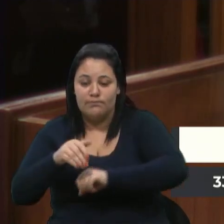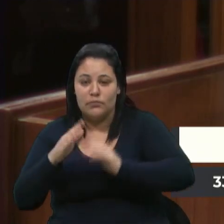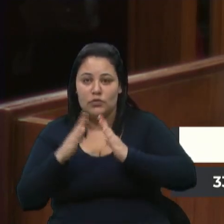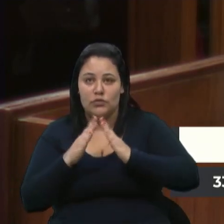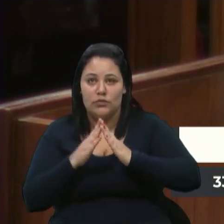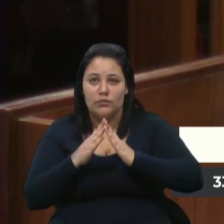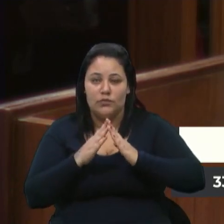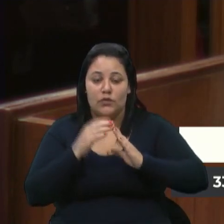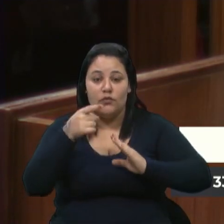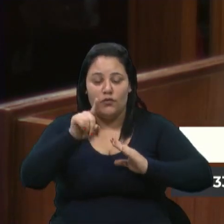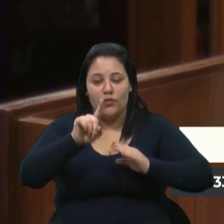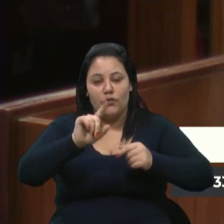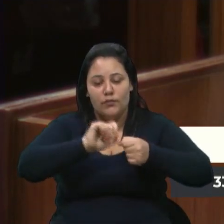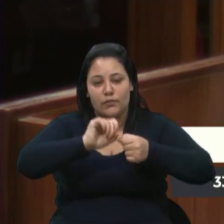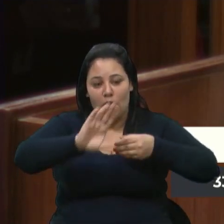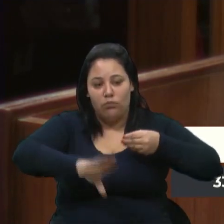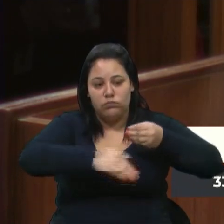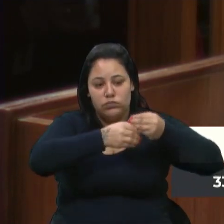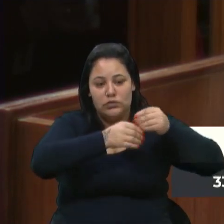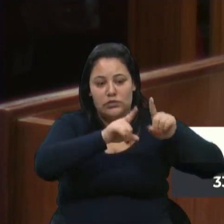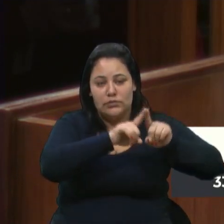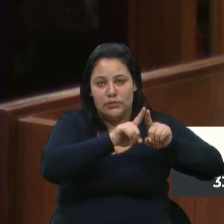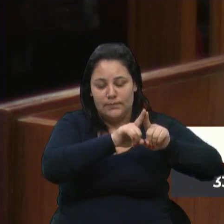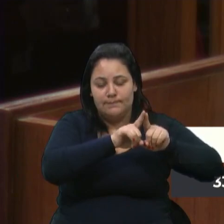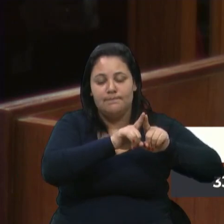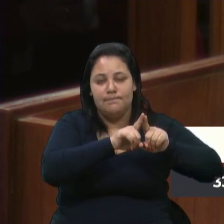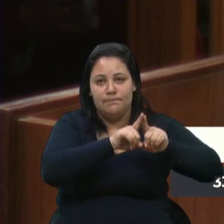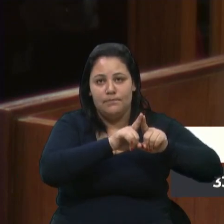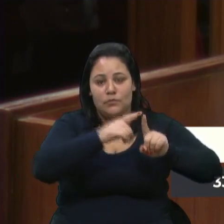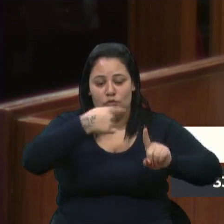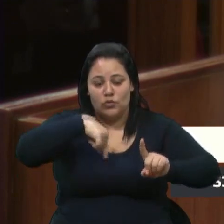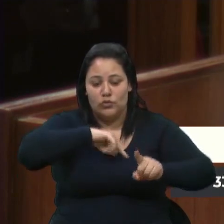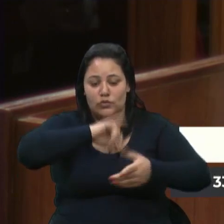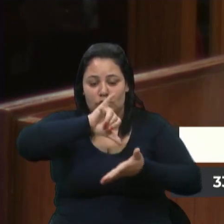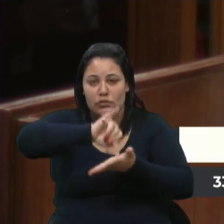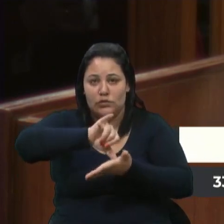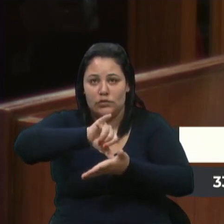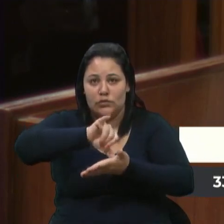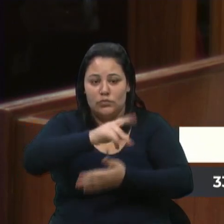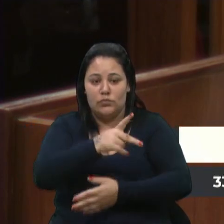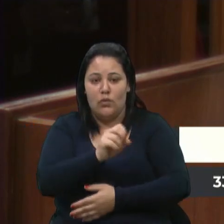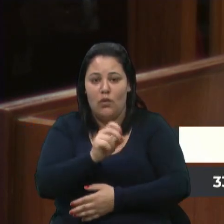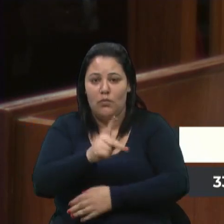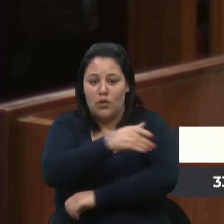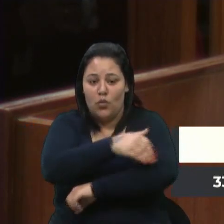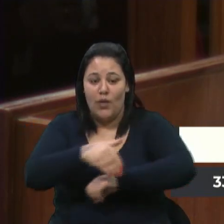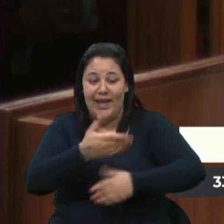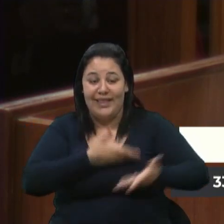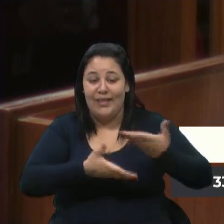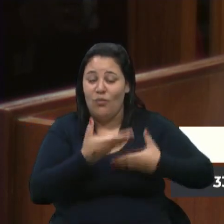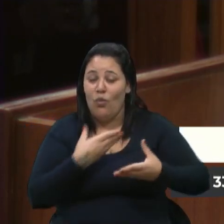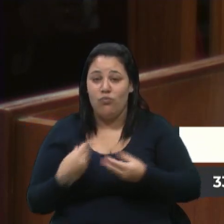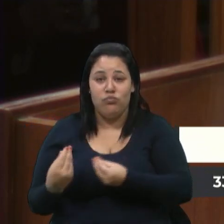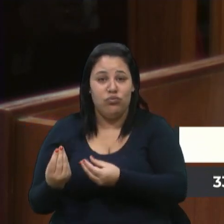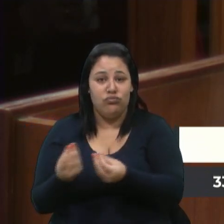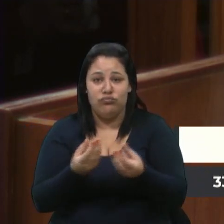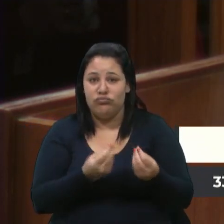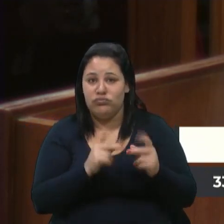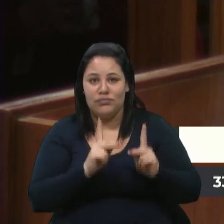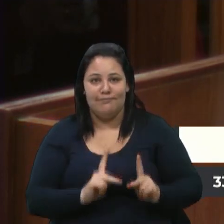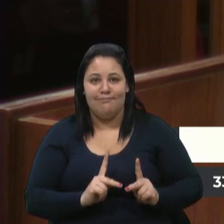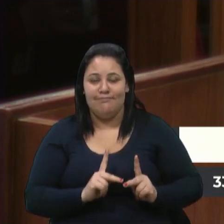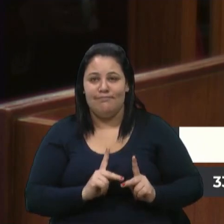fazer um adendo, que nós, no Centro Pop Rua, atendemos muitas pessoas e a Guarda